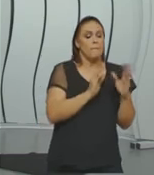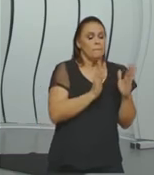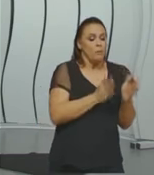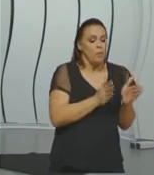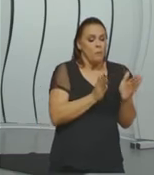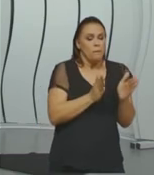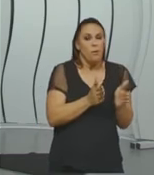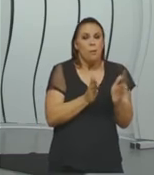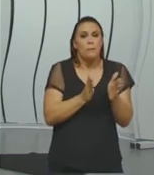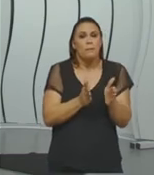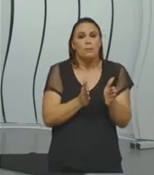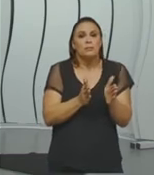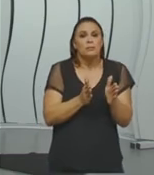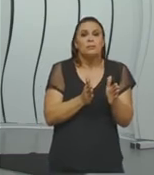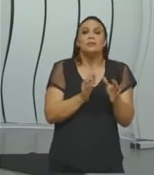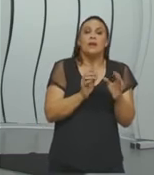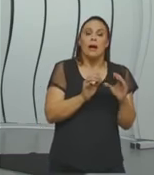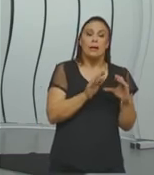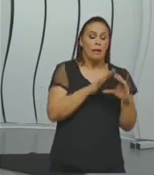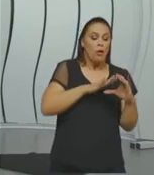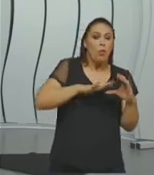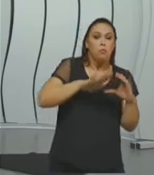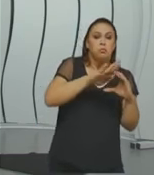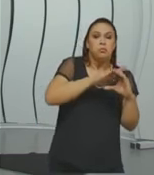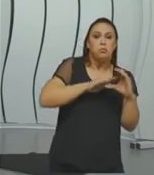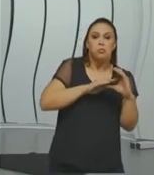toda a área desse ovo.